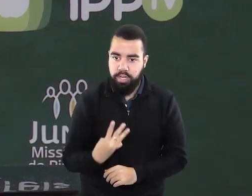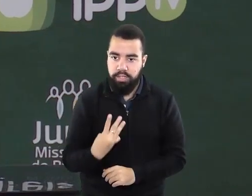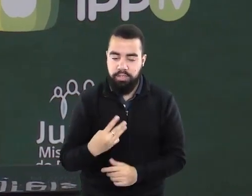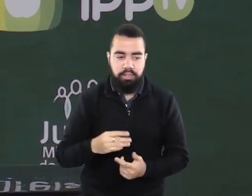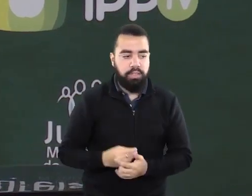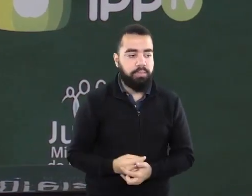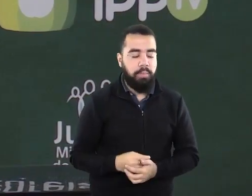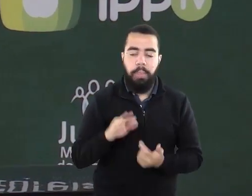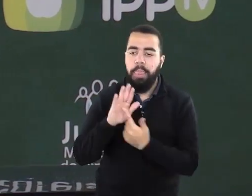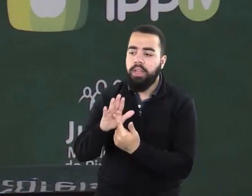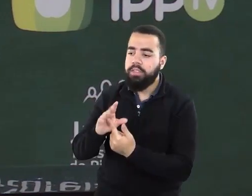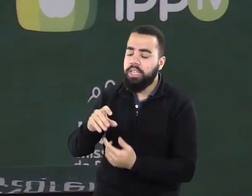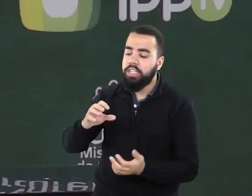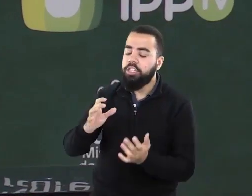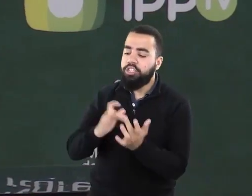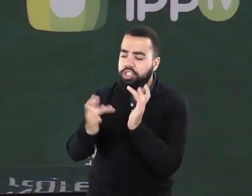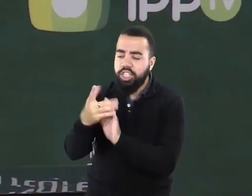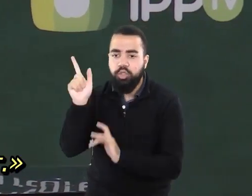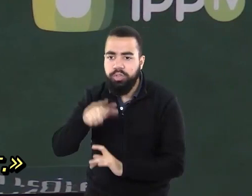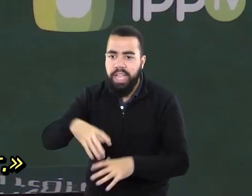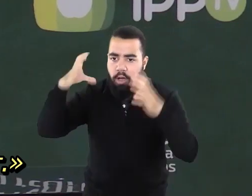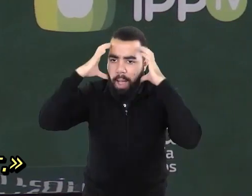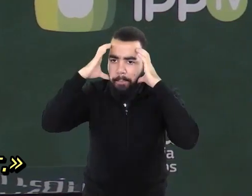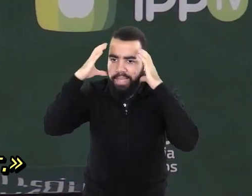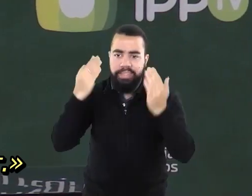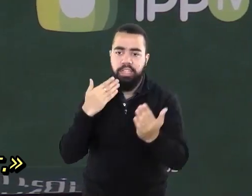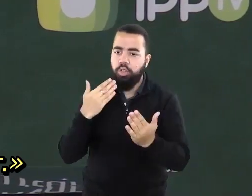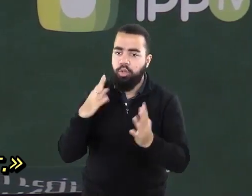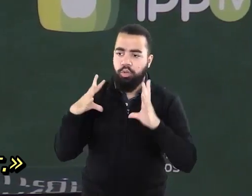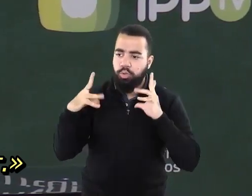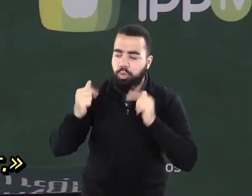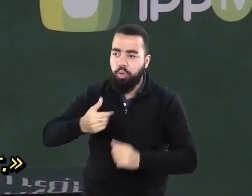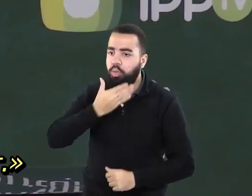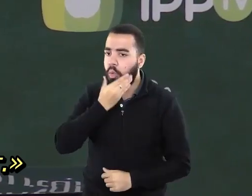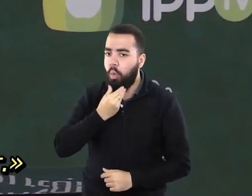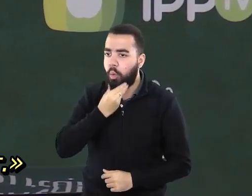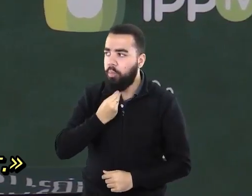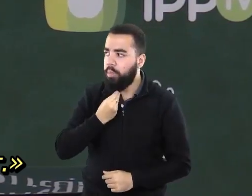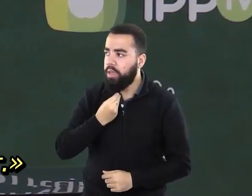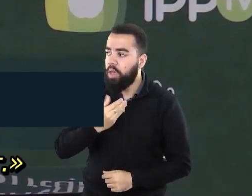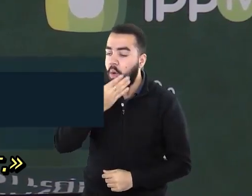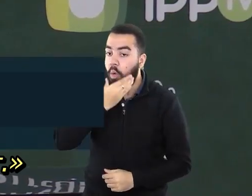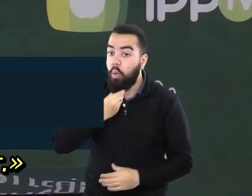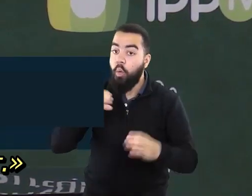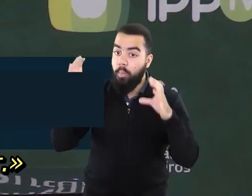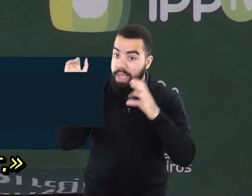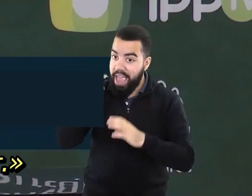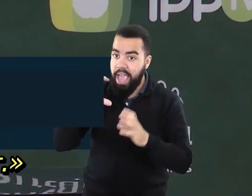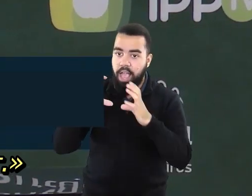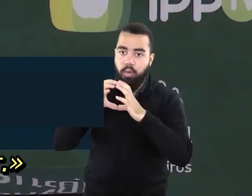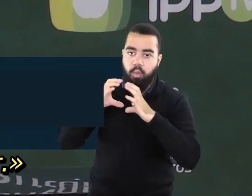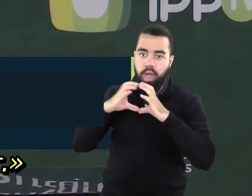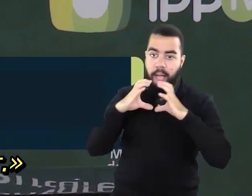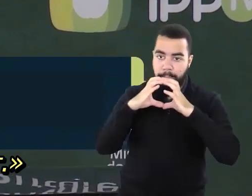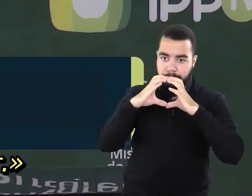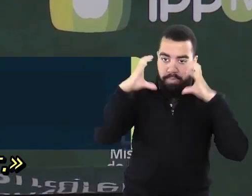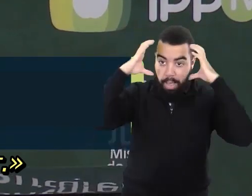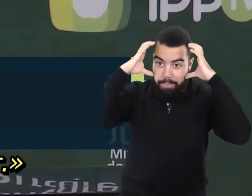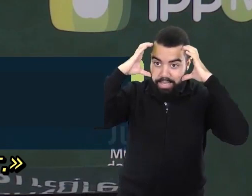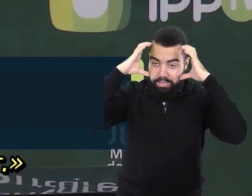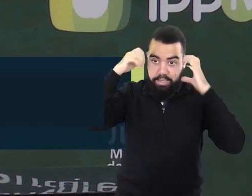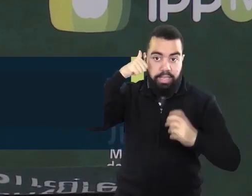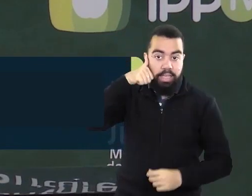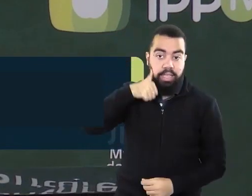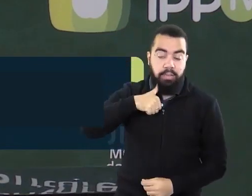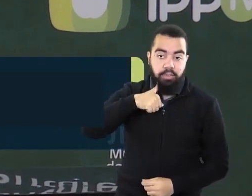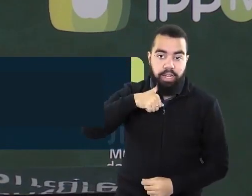ser Cristo cabeça de todo homem, e o homem o cabeça da mulher, e Deus o cabeça de